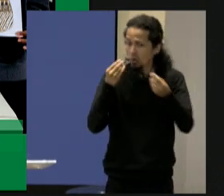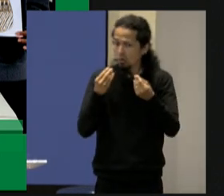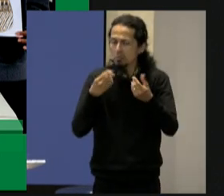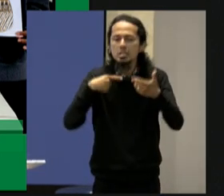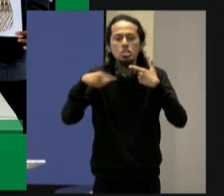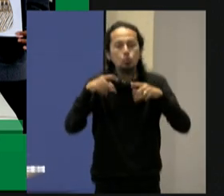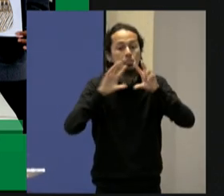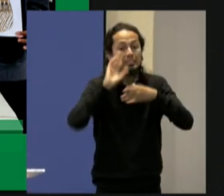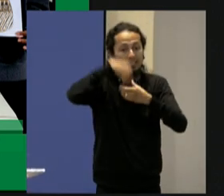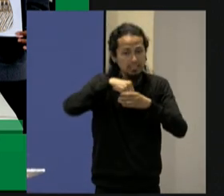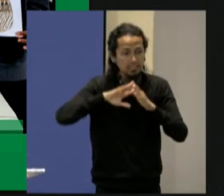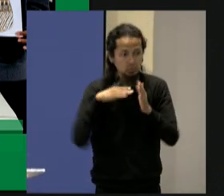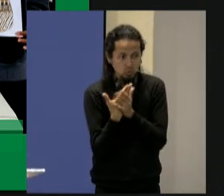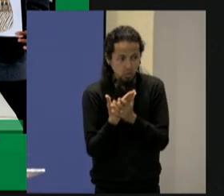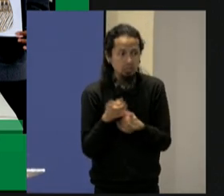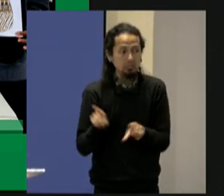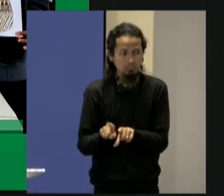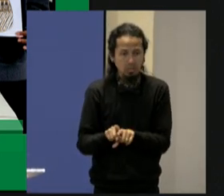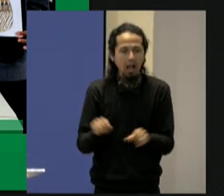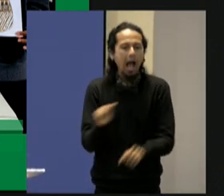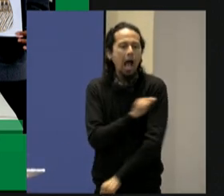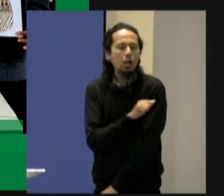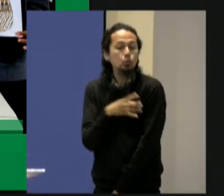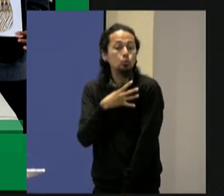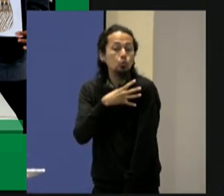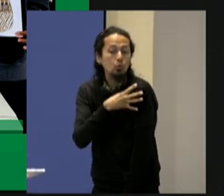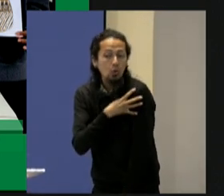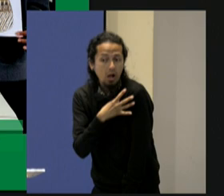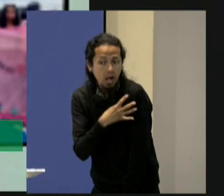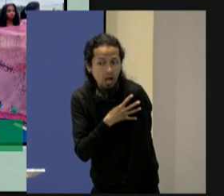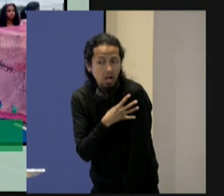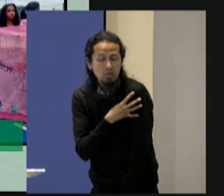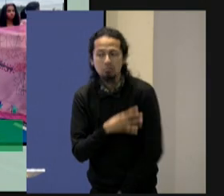a escola com os estudantes do quarto ano.